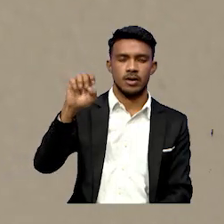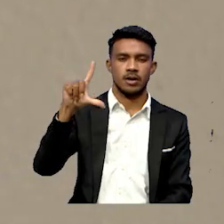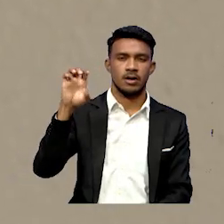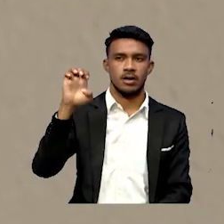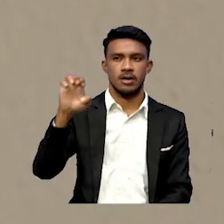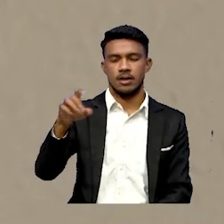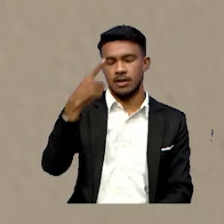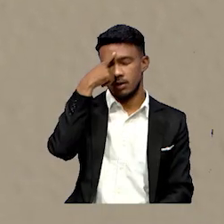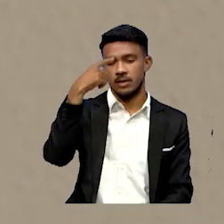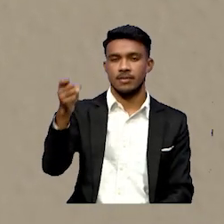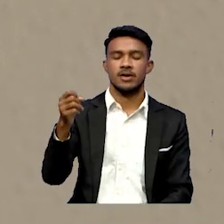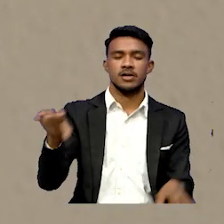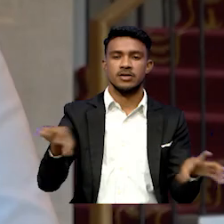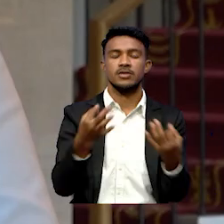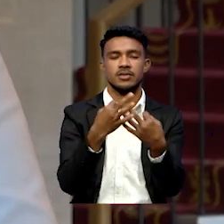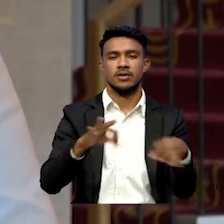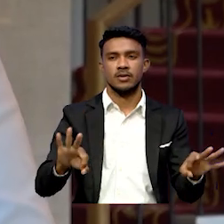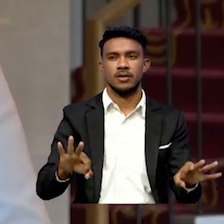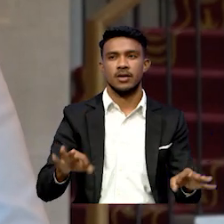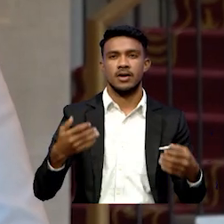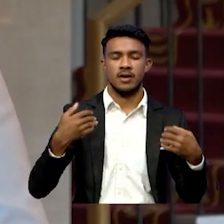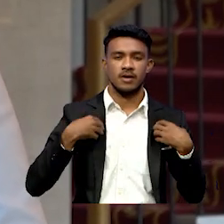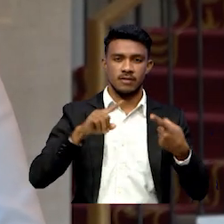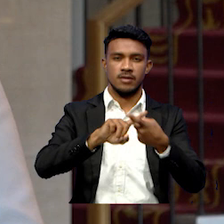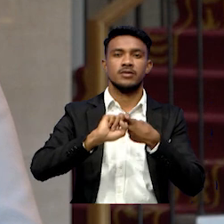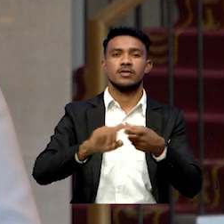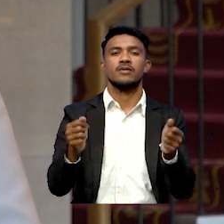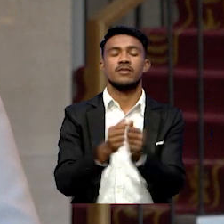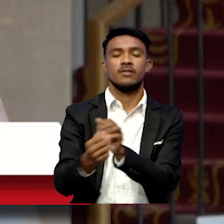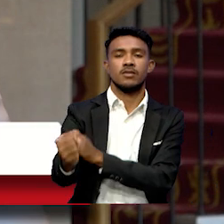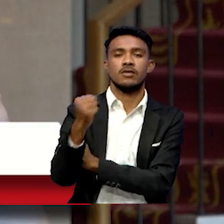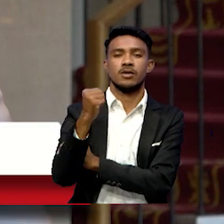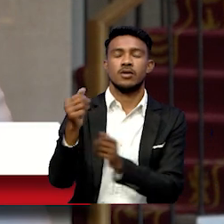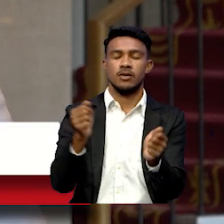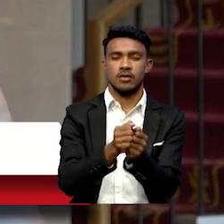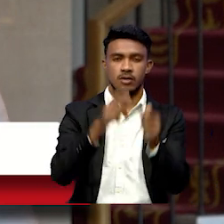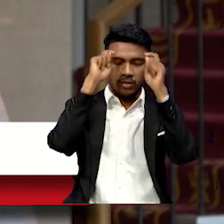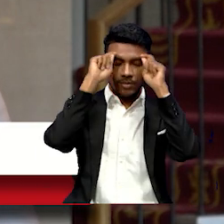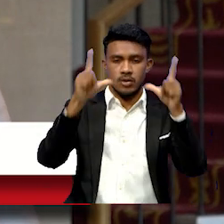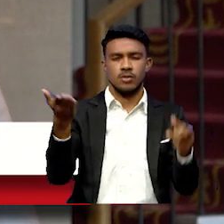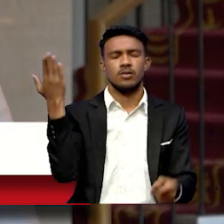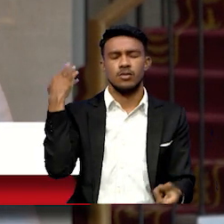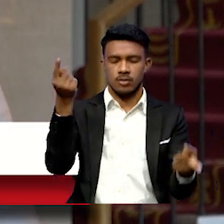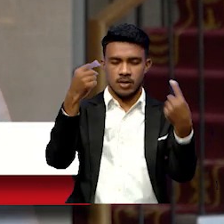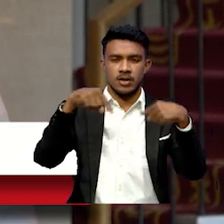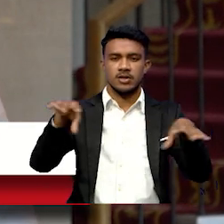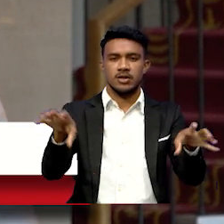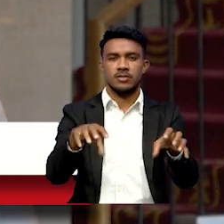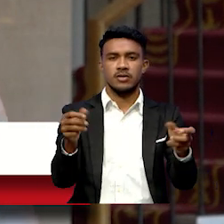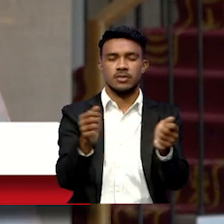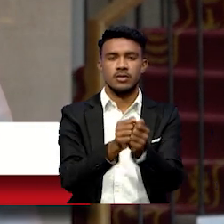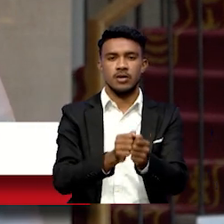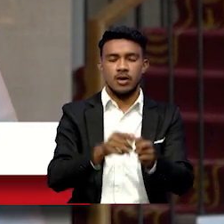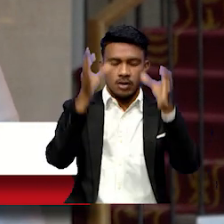também mandato remata-ona. Temos uma ligação forte com Timor, o último serviço e a